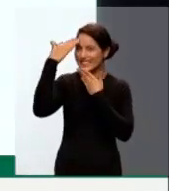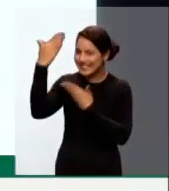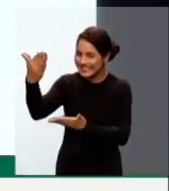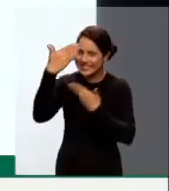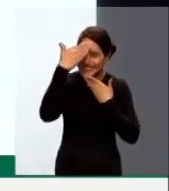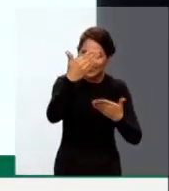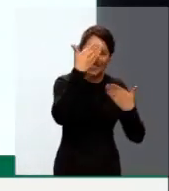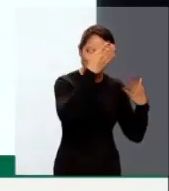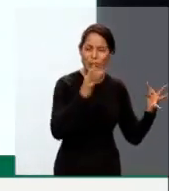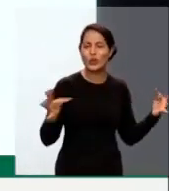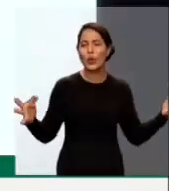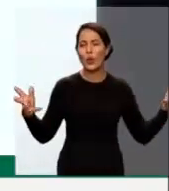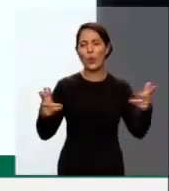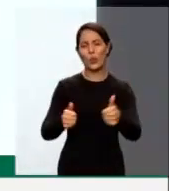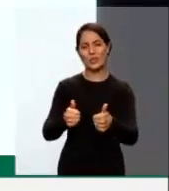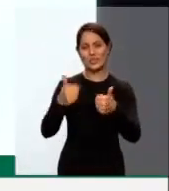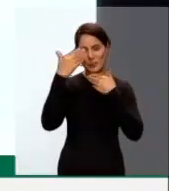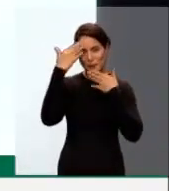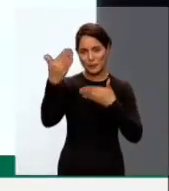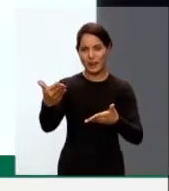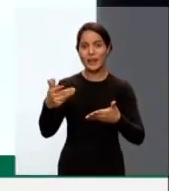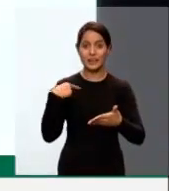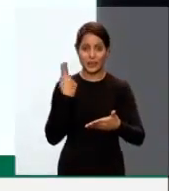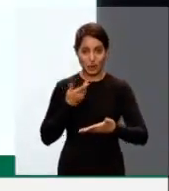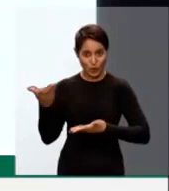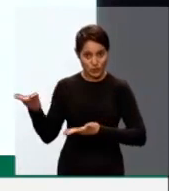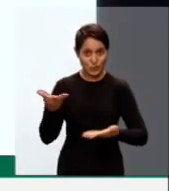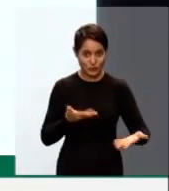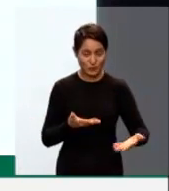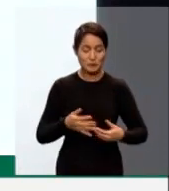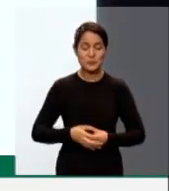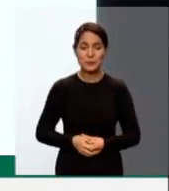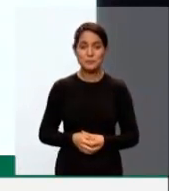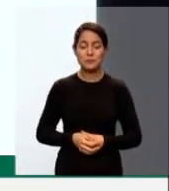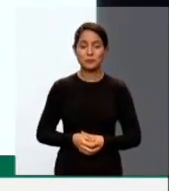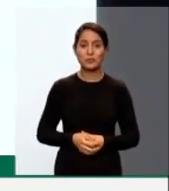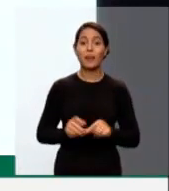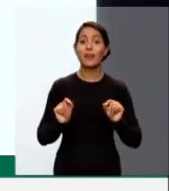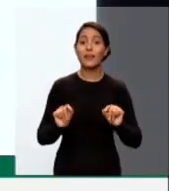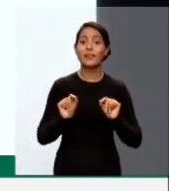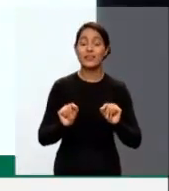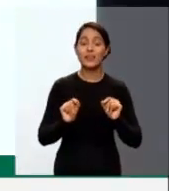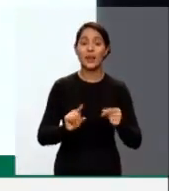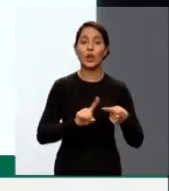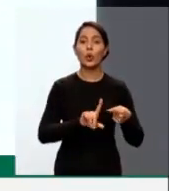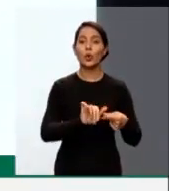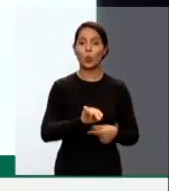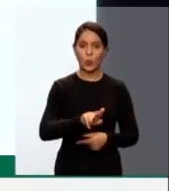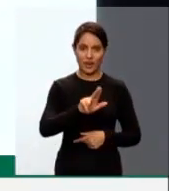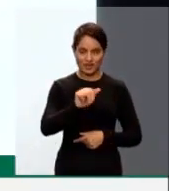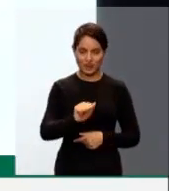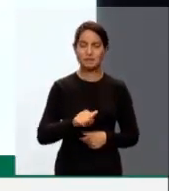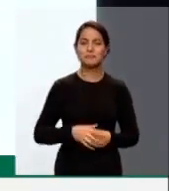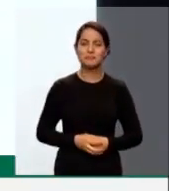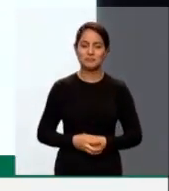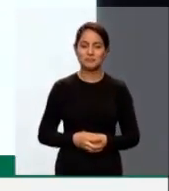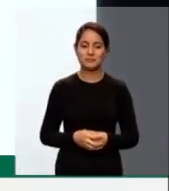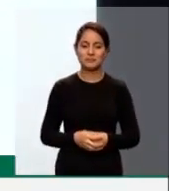terem aceitado o convite da bancada feminina. Estão conosco hoje Luana Alves,